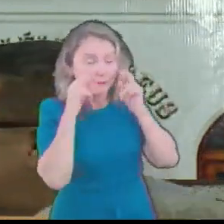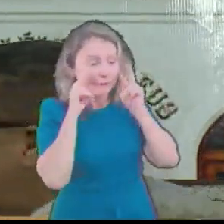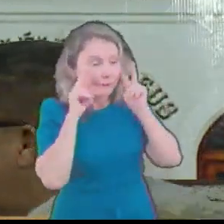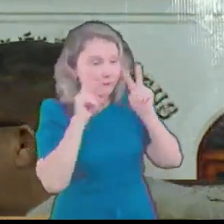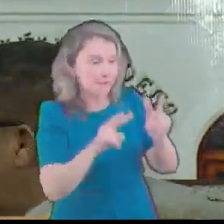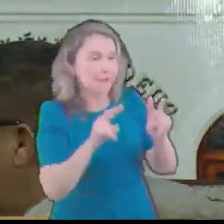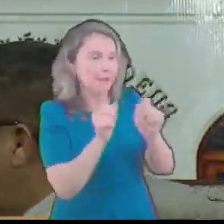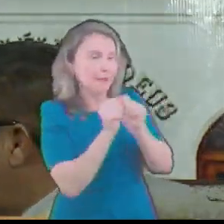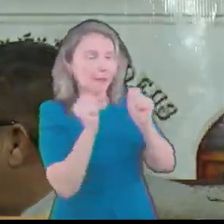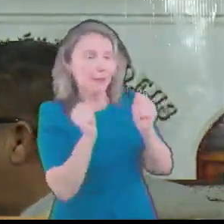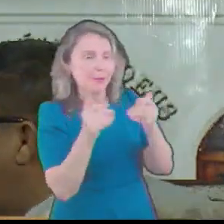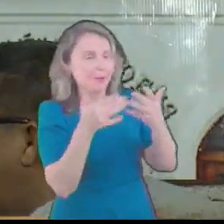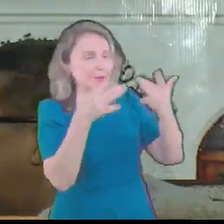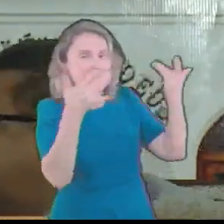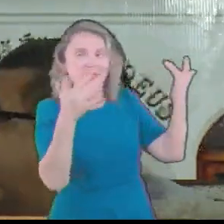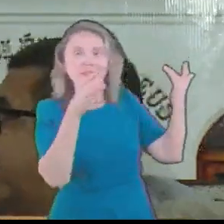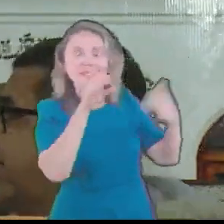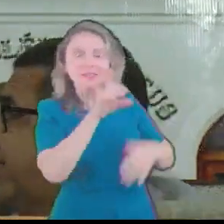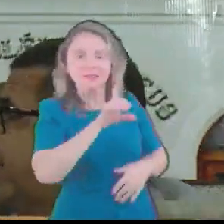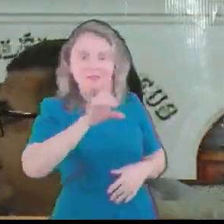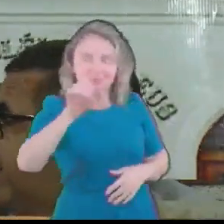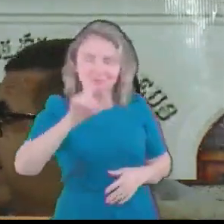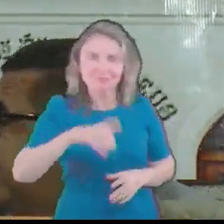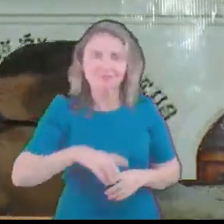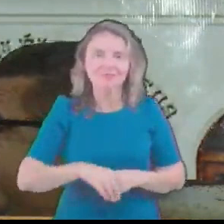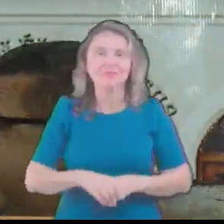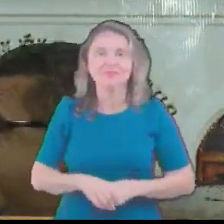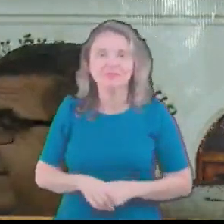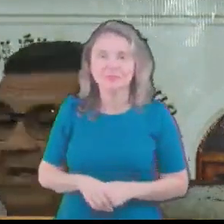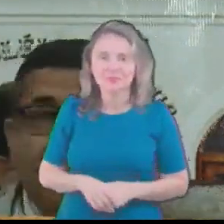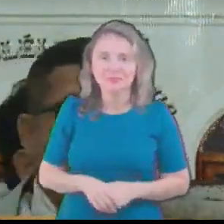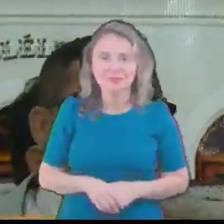glória de Deus.